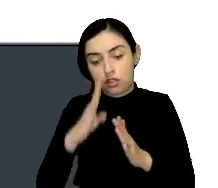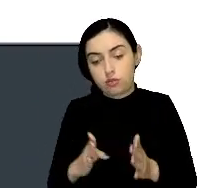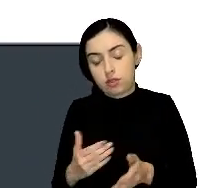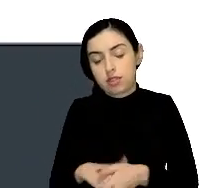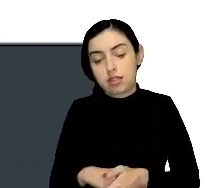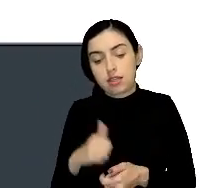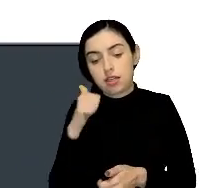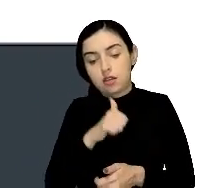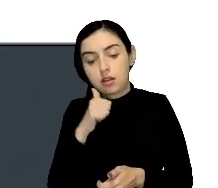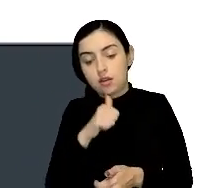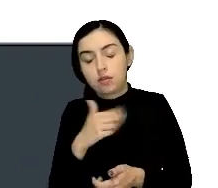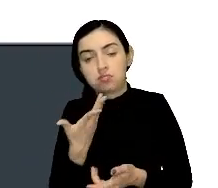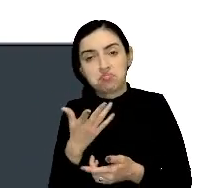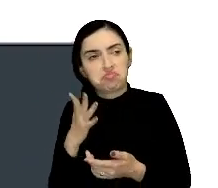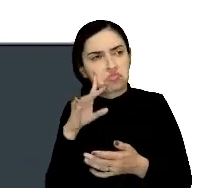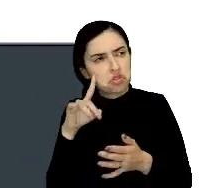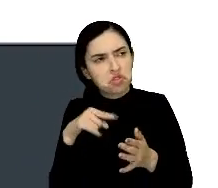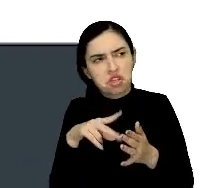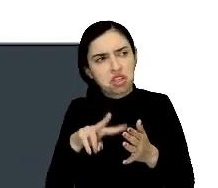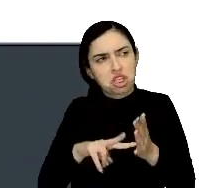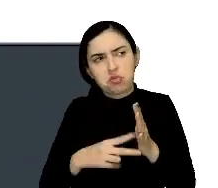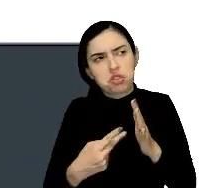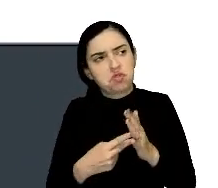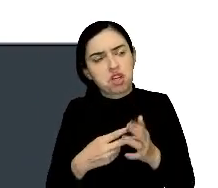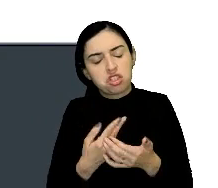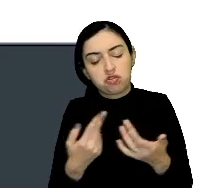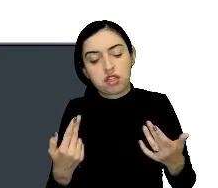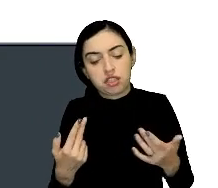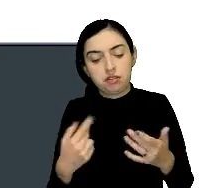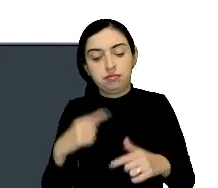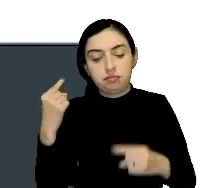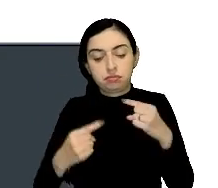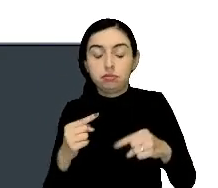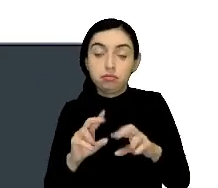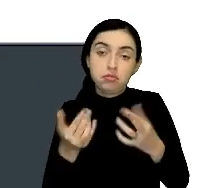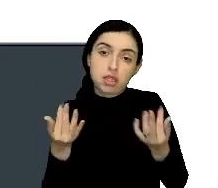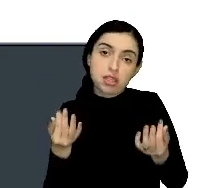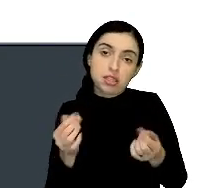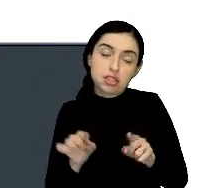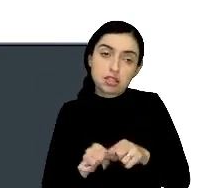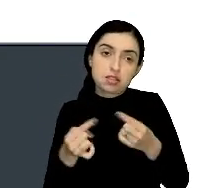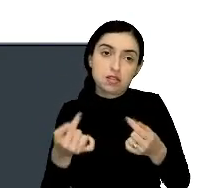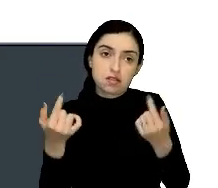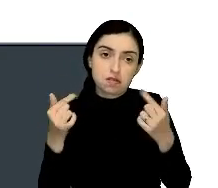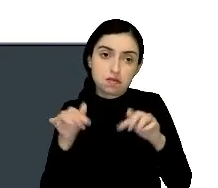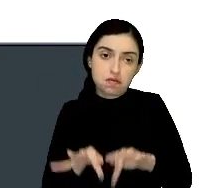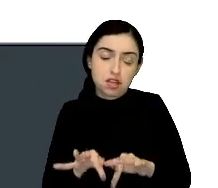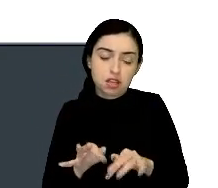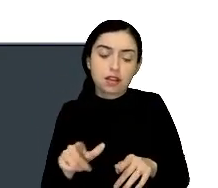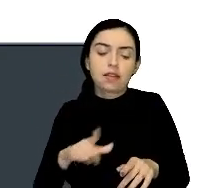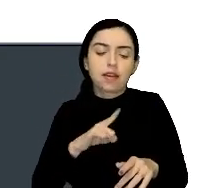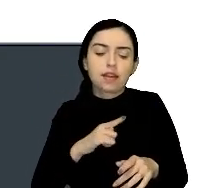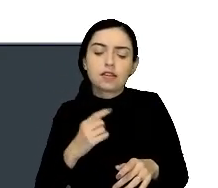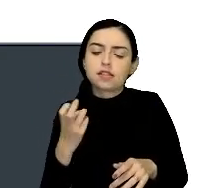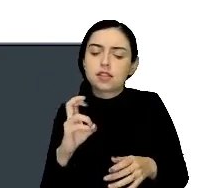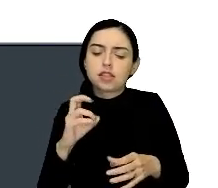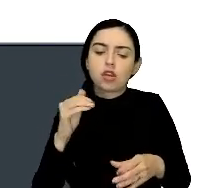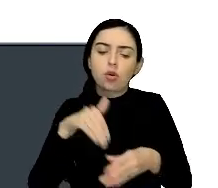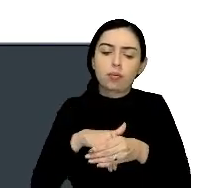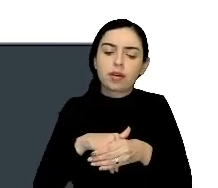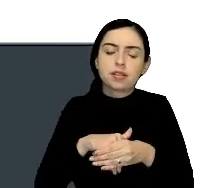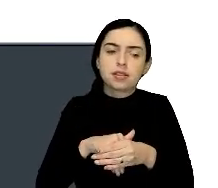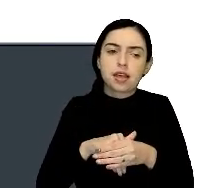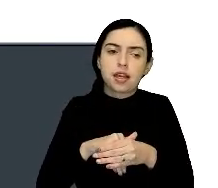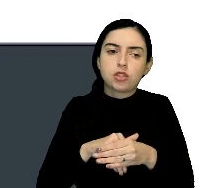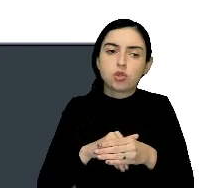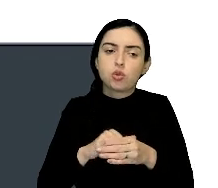talvez não tenha levado em consideração outros elementos do debate. Mas, enfim, a gente tem cinco outros processos de extradição em linha para serem